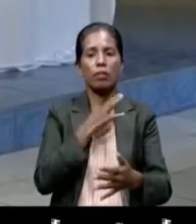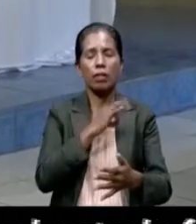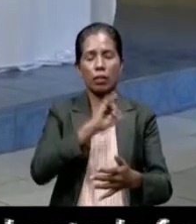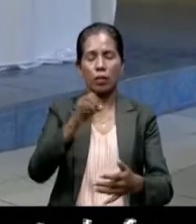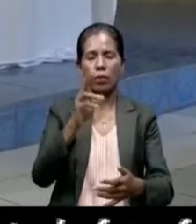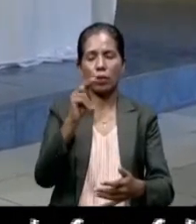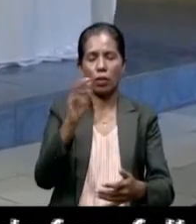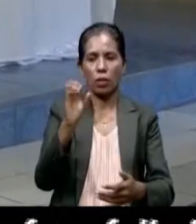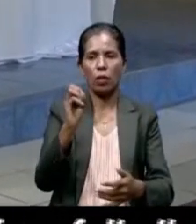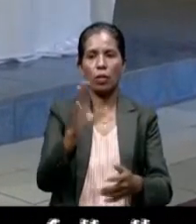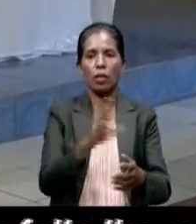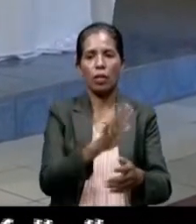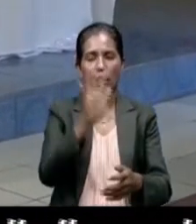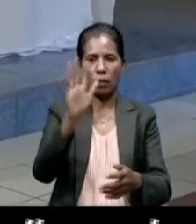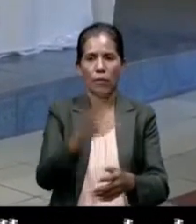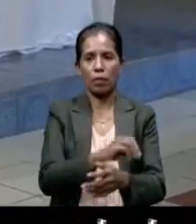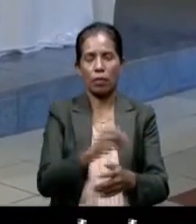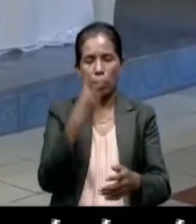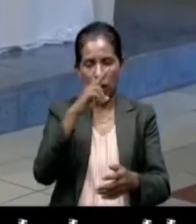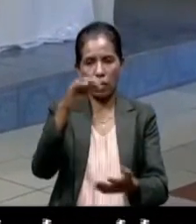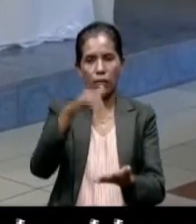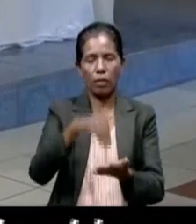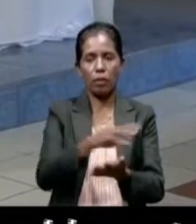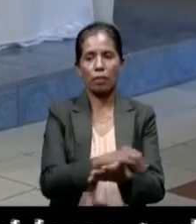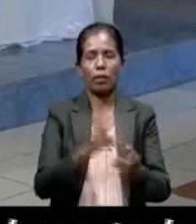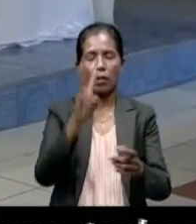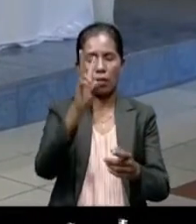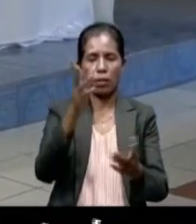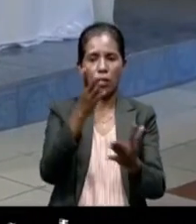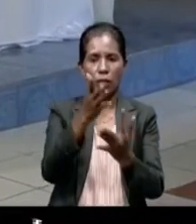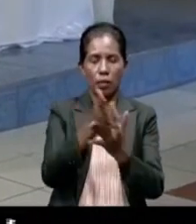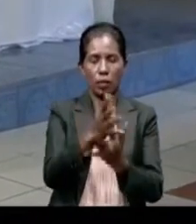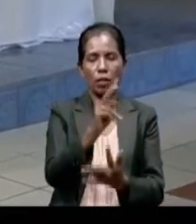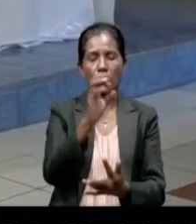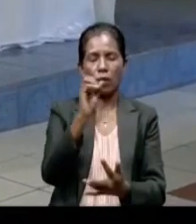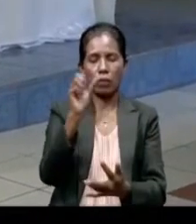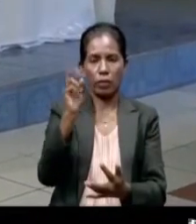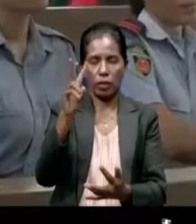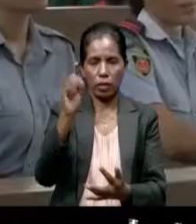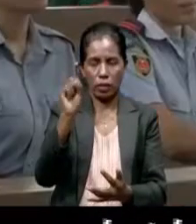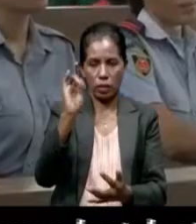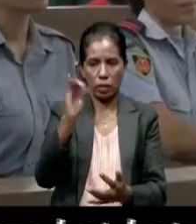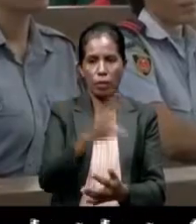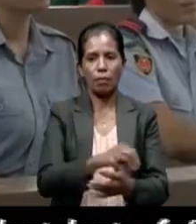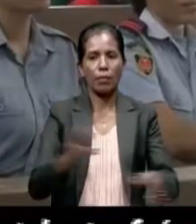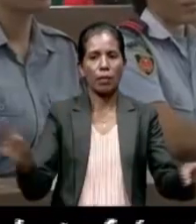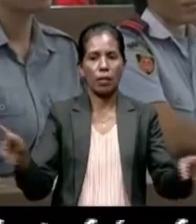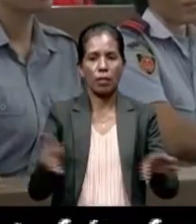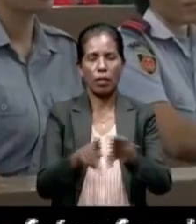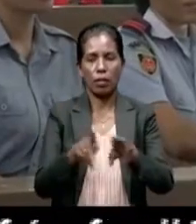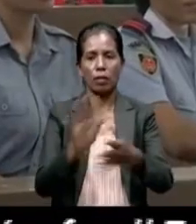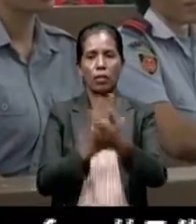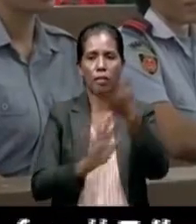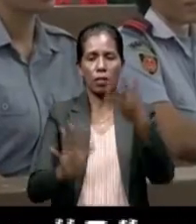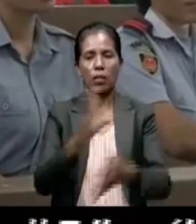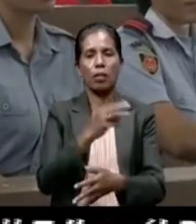na Lima, makala renovação ba votos no na rua tama iha novício ano canônico. No participa e a celebração